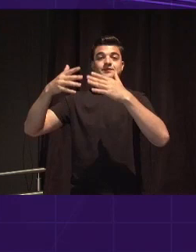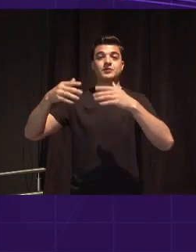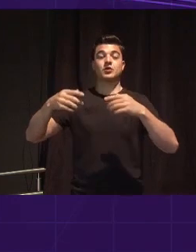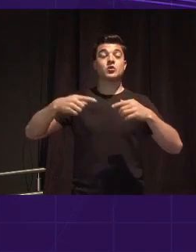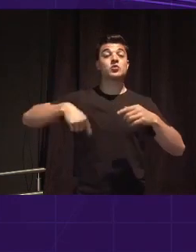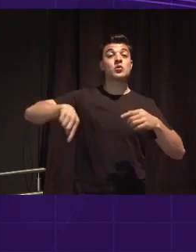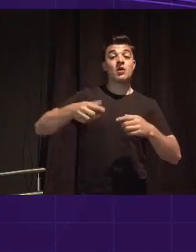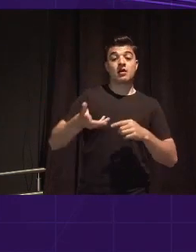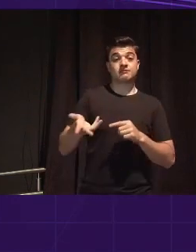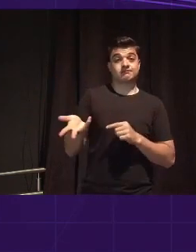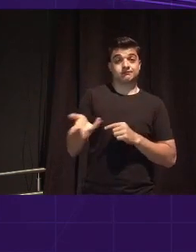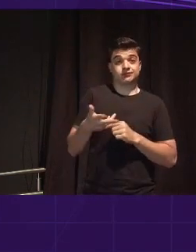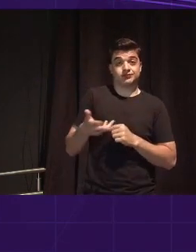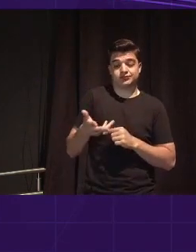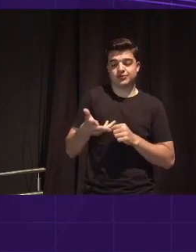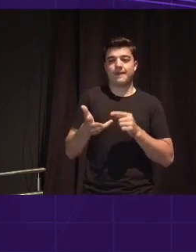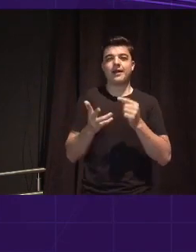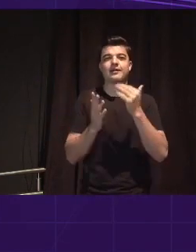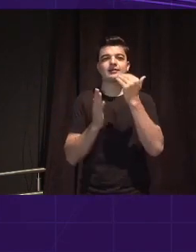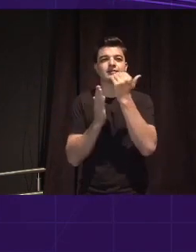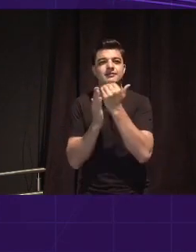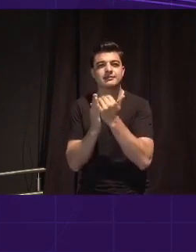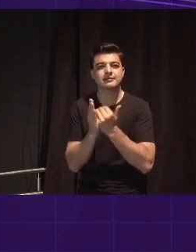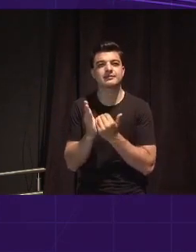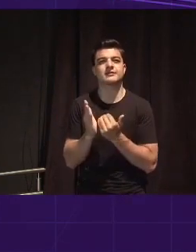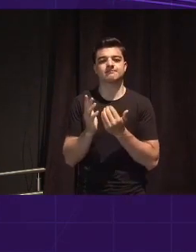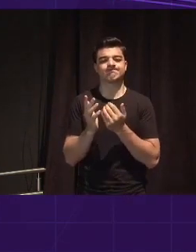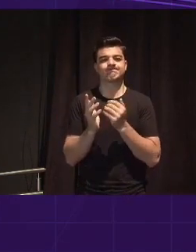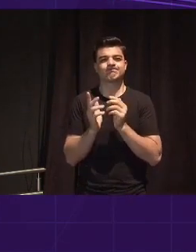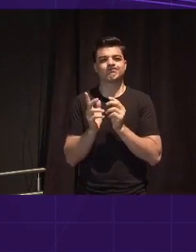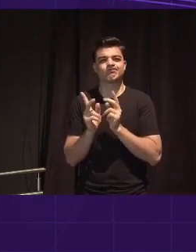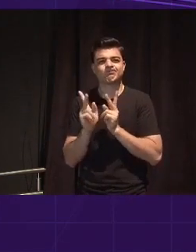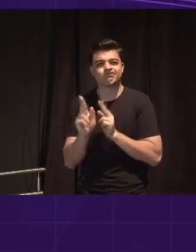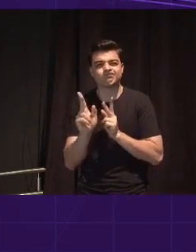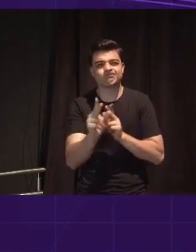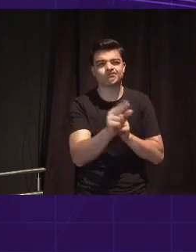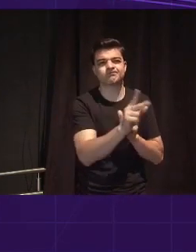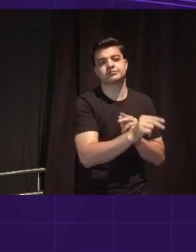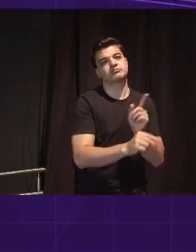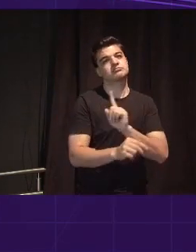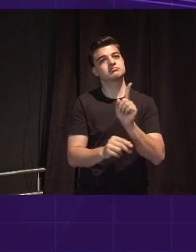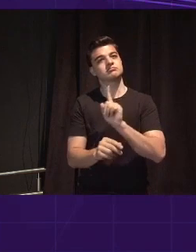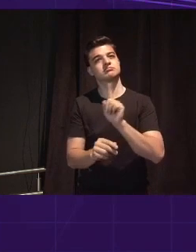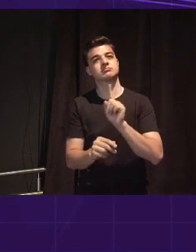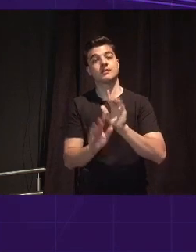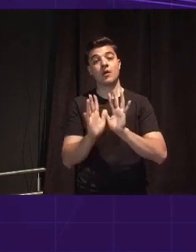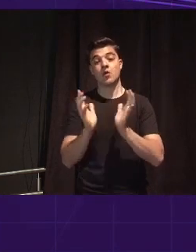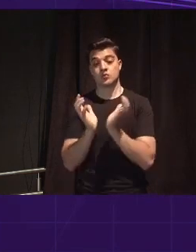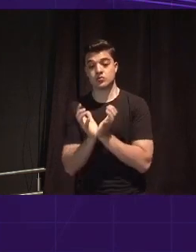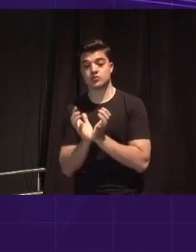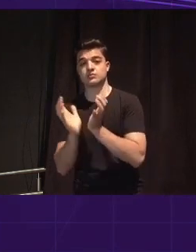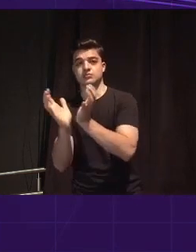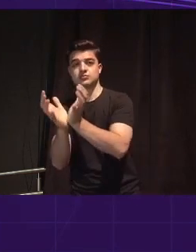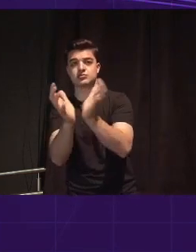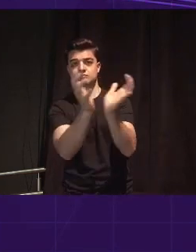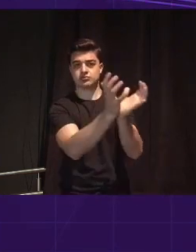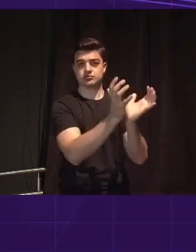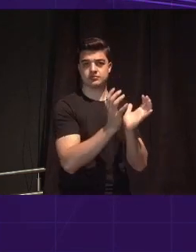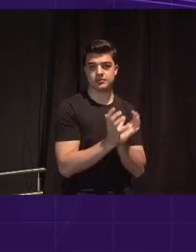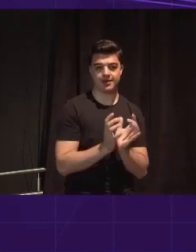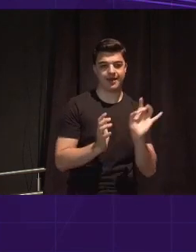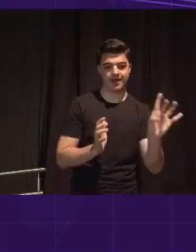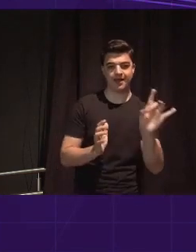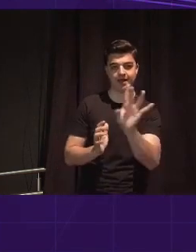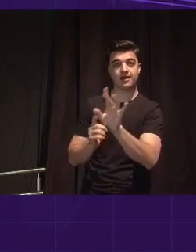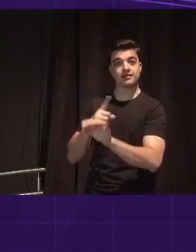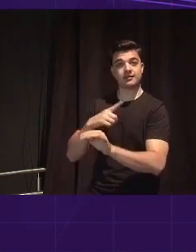fixo dentro de algum time, né? Mas os nossos times sempre têm um apoio ou alguém que nos ajuda a fomentar a